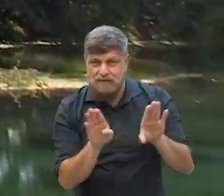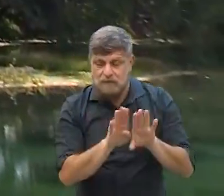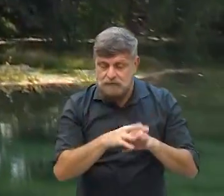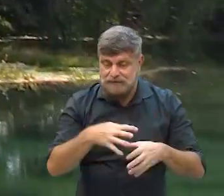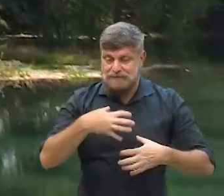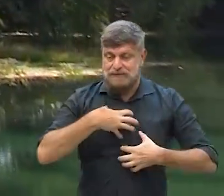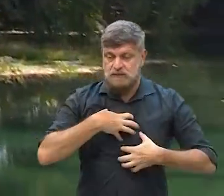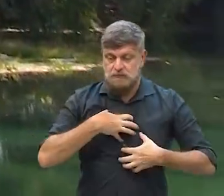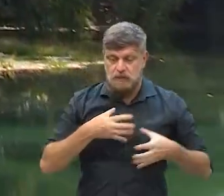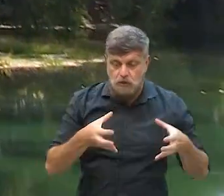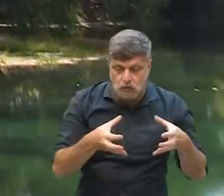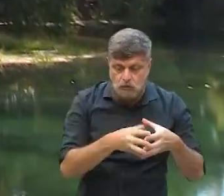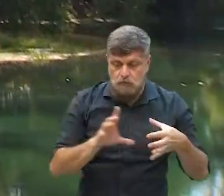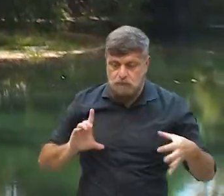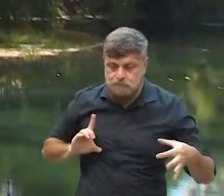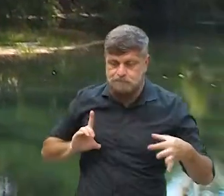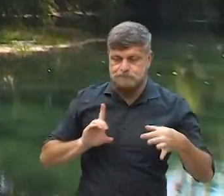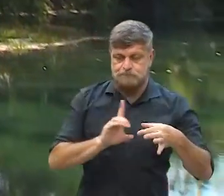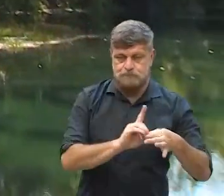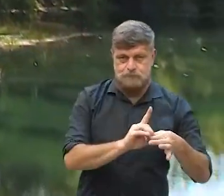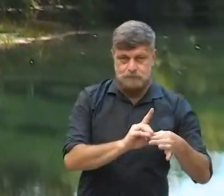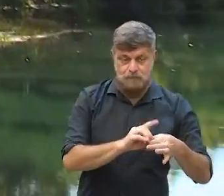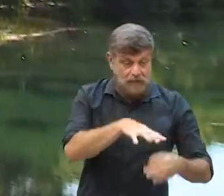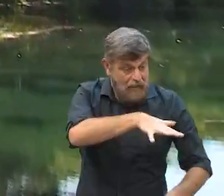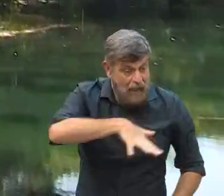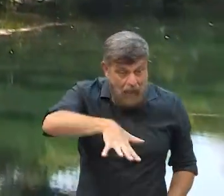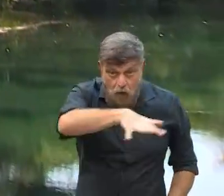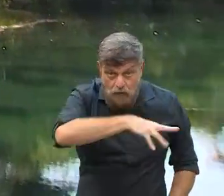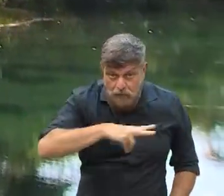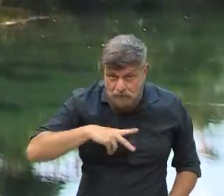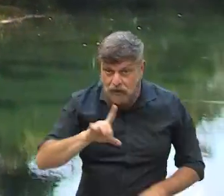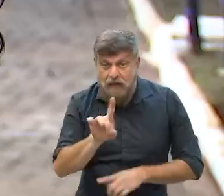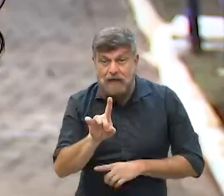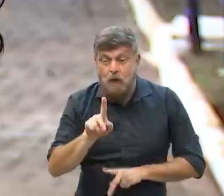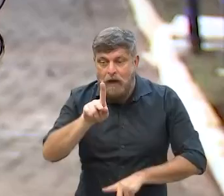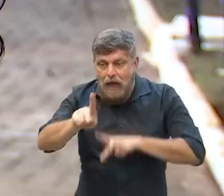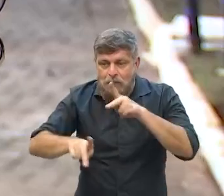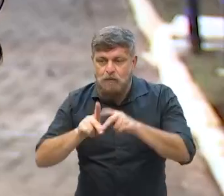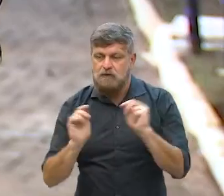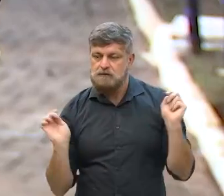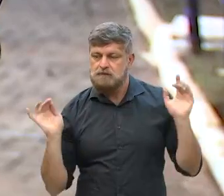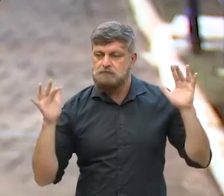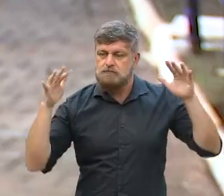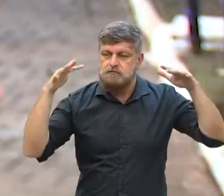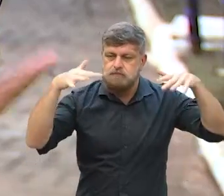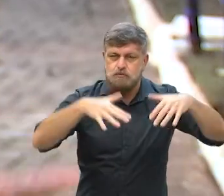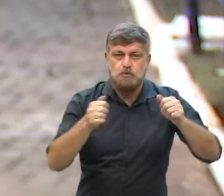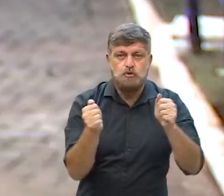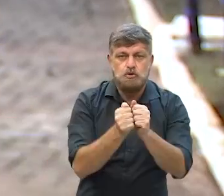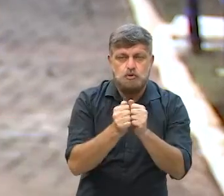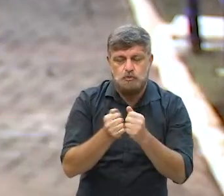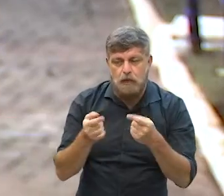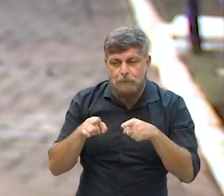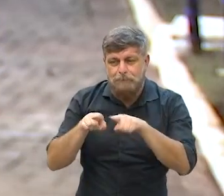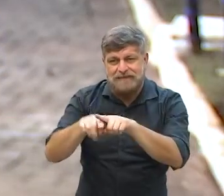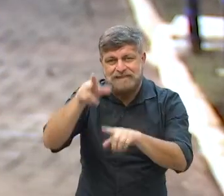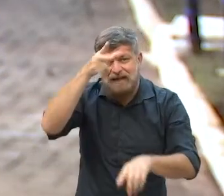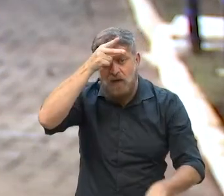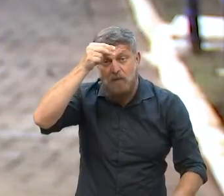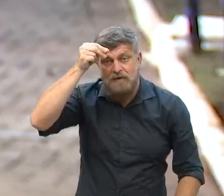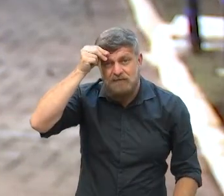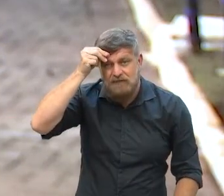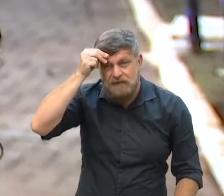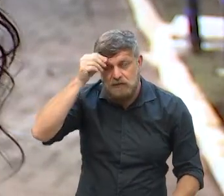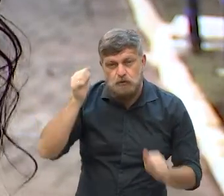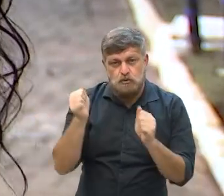sentimento de pertencimento, que é um espaço que é da população, né? E junto com o prefeito, o nosso então